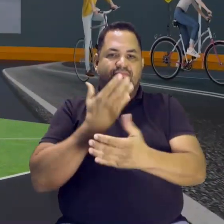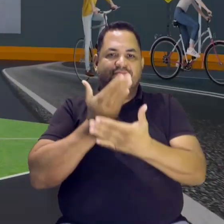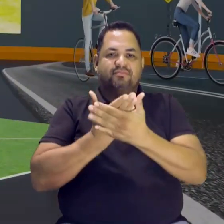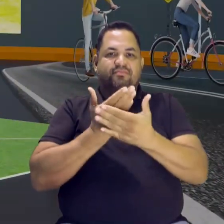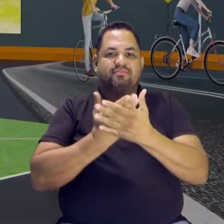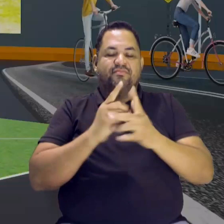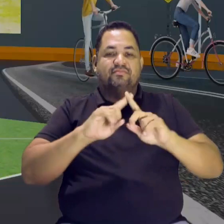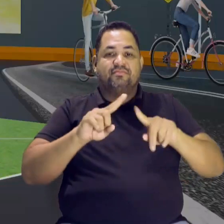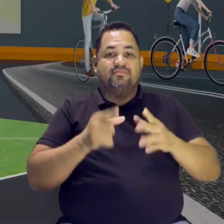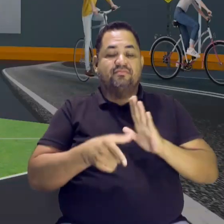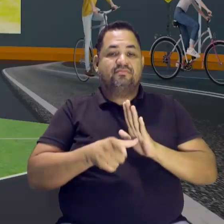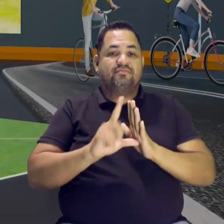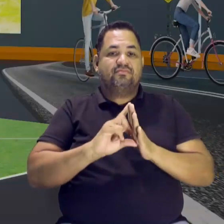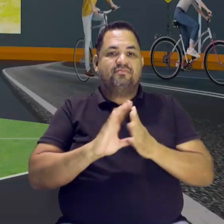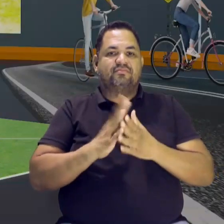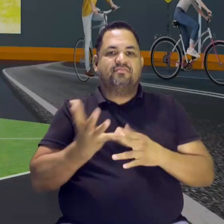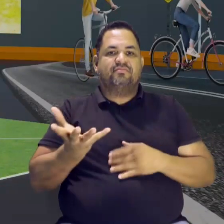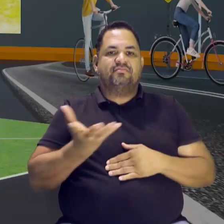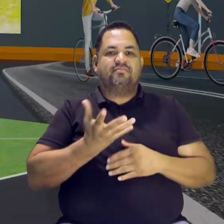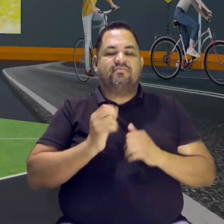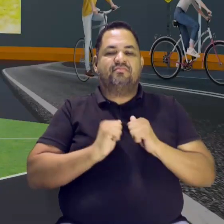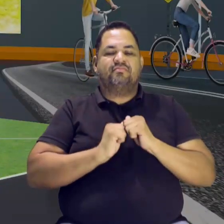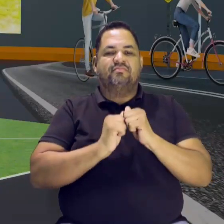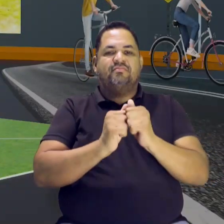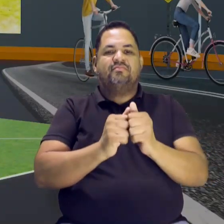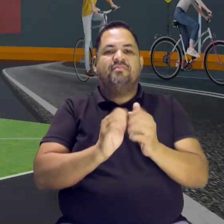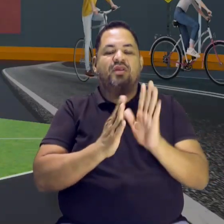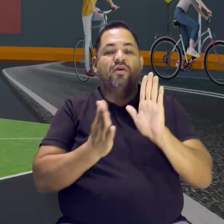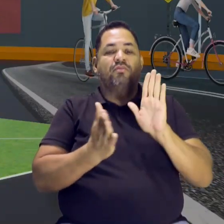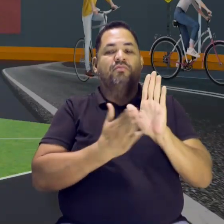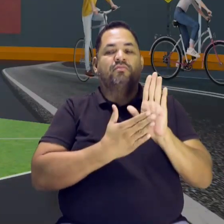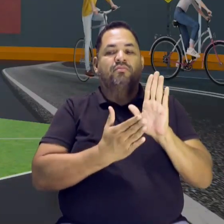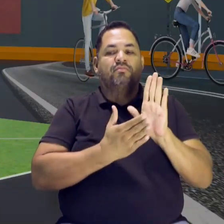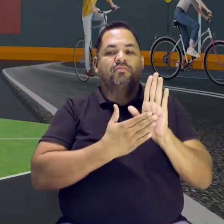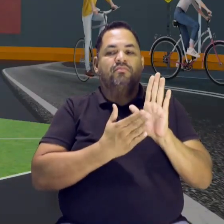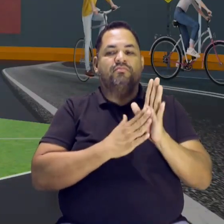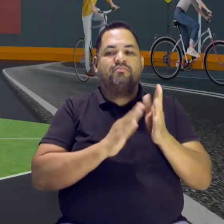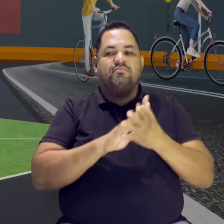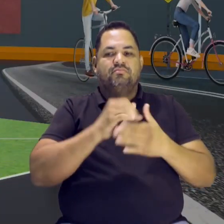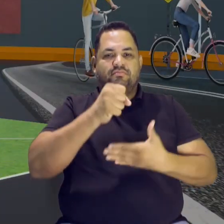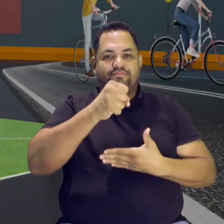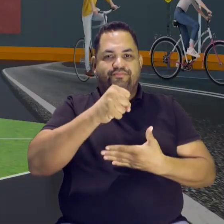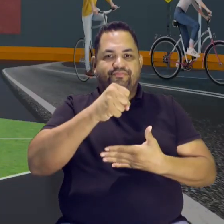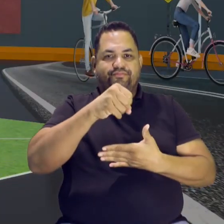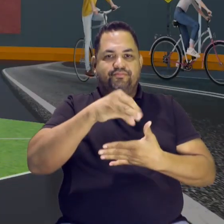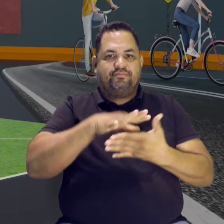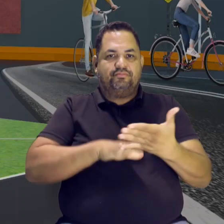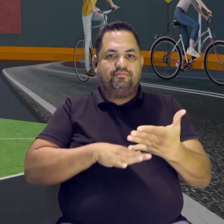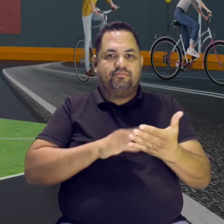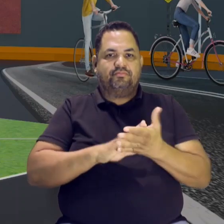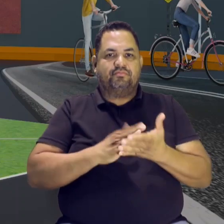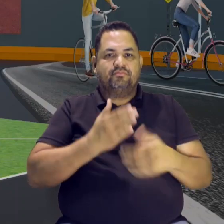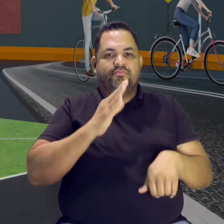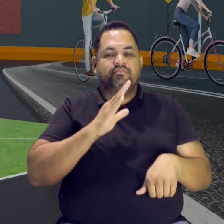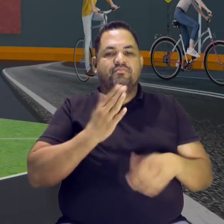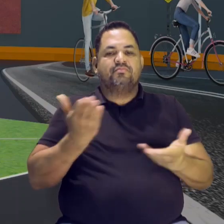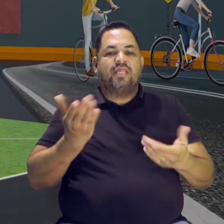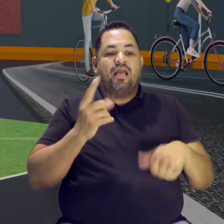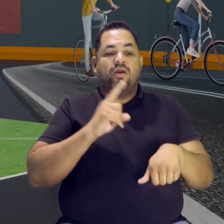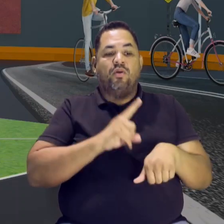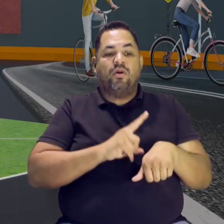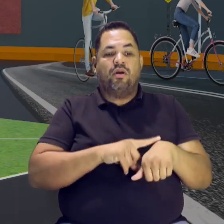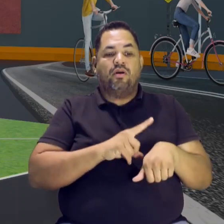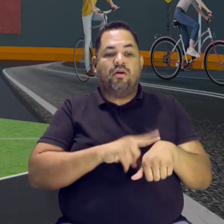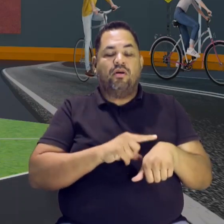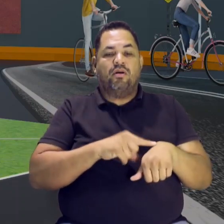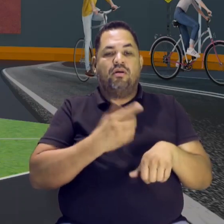Mas antes, eu quero que tu acompanhe qual é a proposta da nossa atividade de hoje, do nosso momento Exercite-se. Então